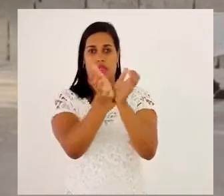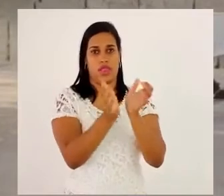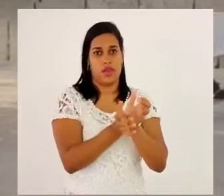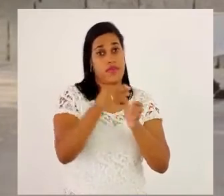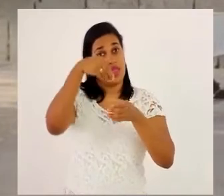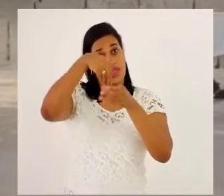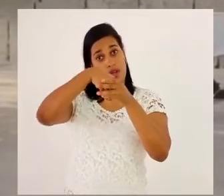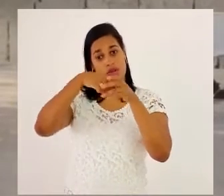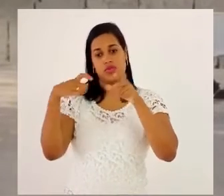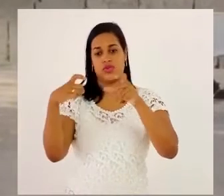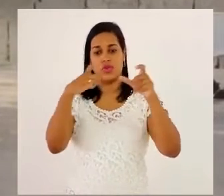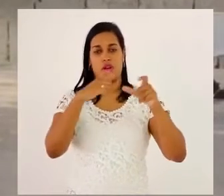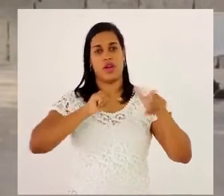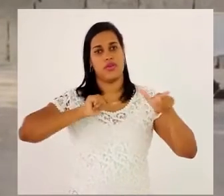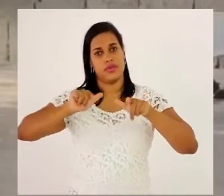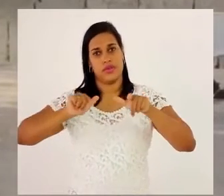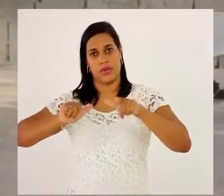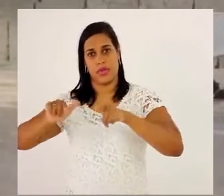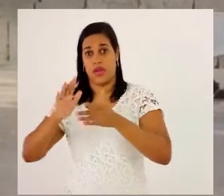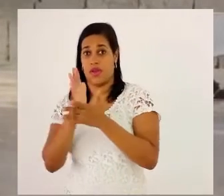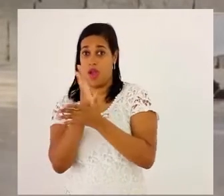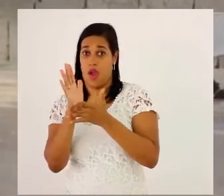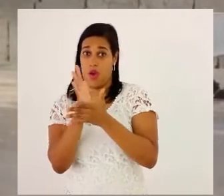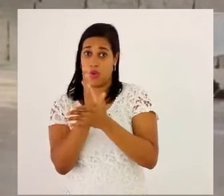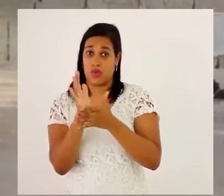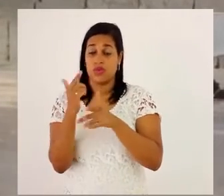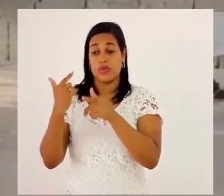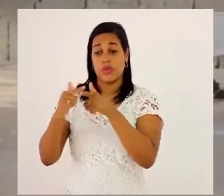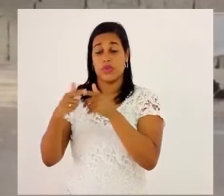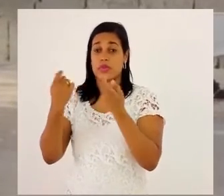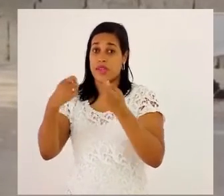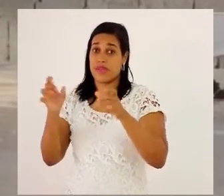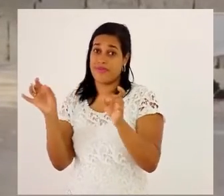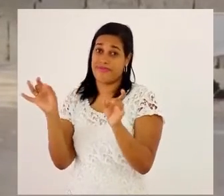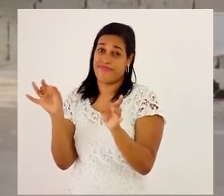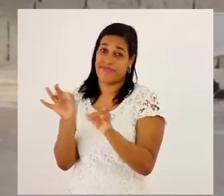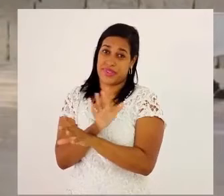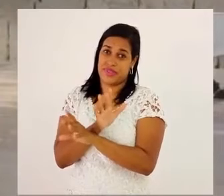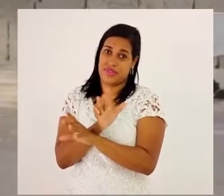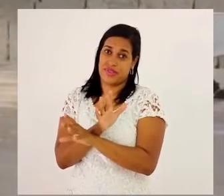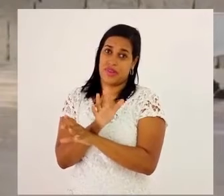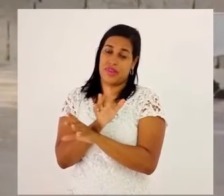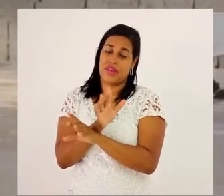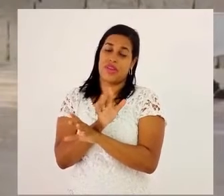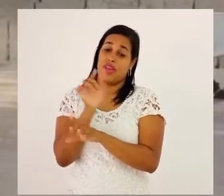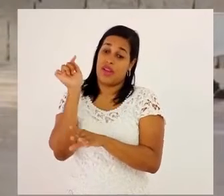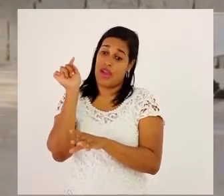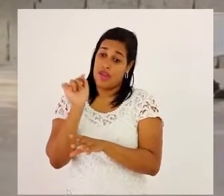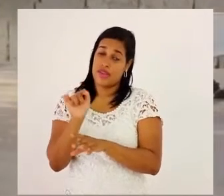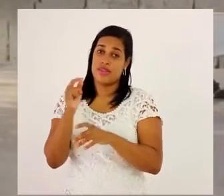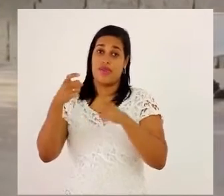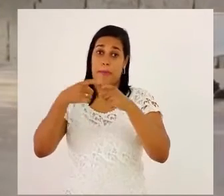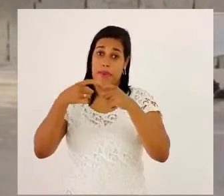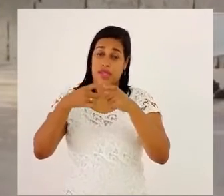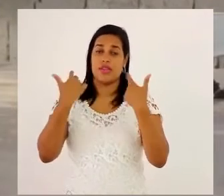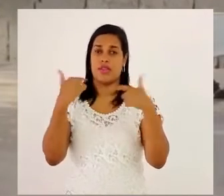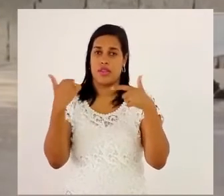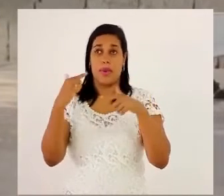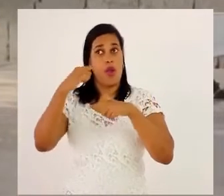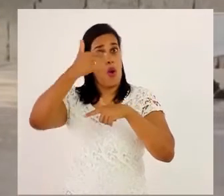trabalho. Na realidade, ações corretivas, nós da Segurança do Trabalho não iremos trabalhar. Isso aí ficará mais a cargo da medicina do